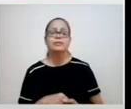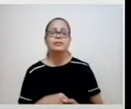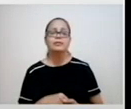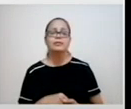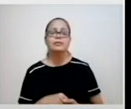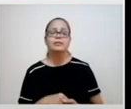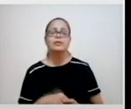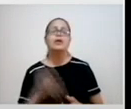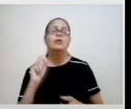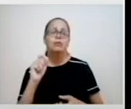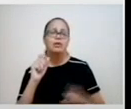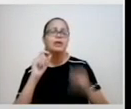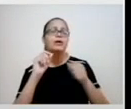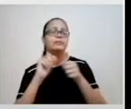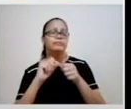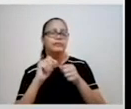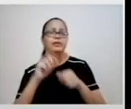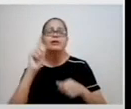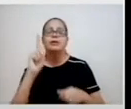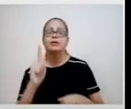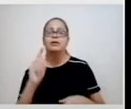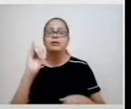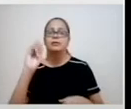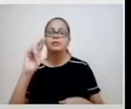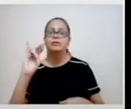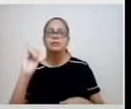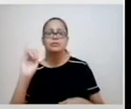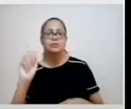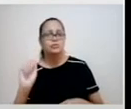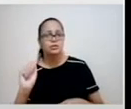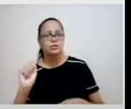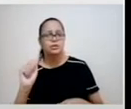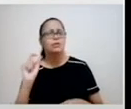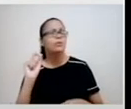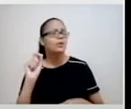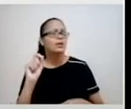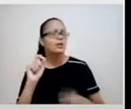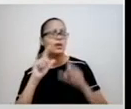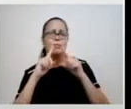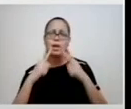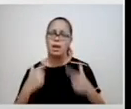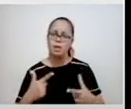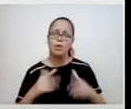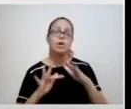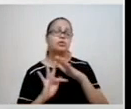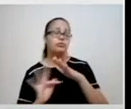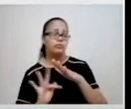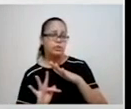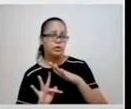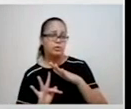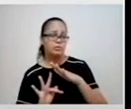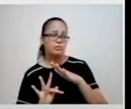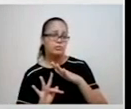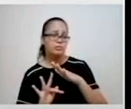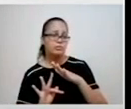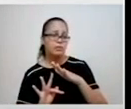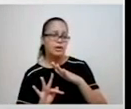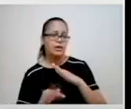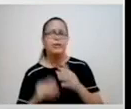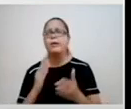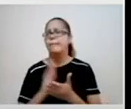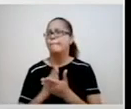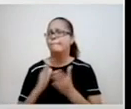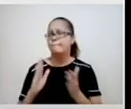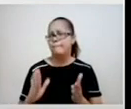meu saco é a gíria, então, que ela emprega. E o que seria, se fosse uma linguagem mais formal, deveria ser o quê? Perturbar, paro de me perturbar,